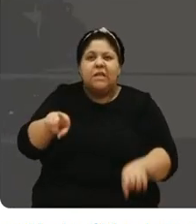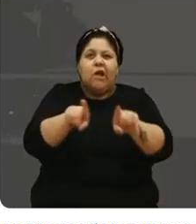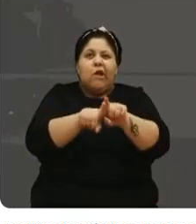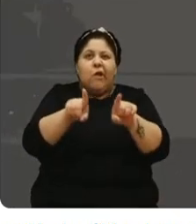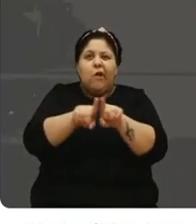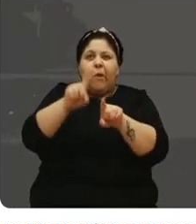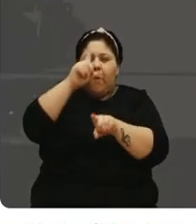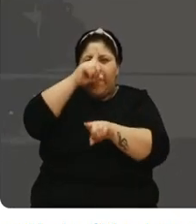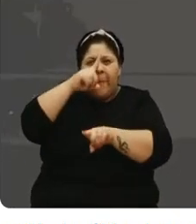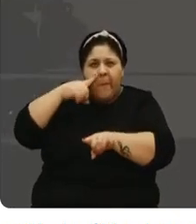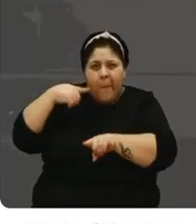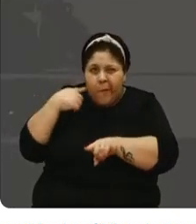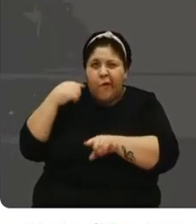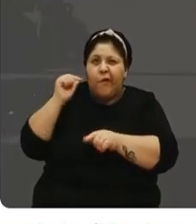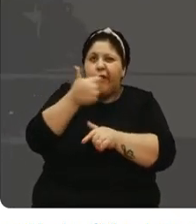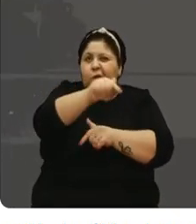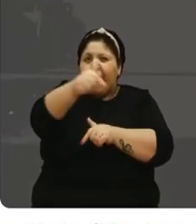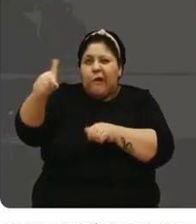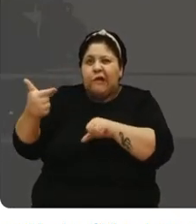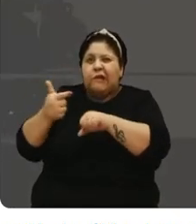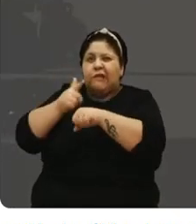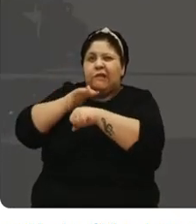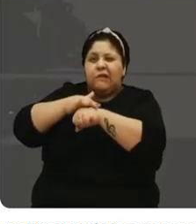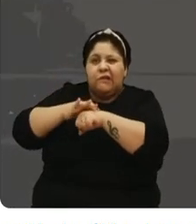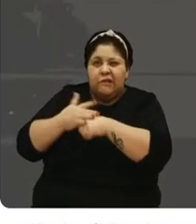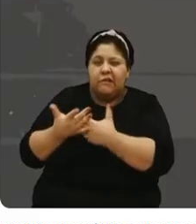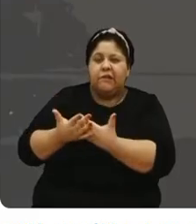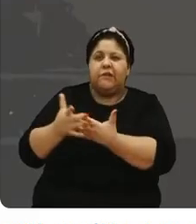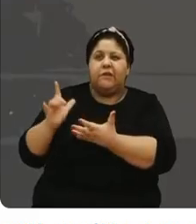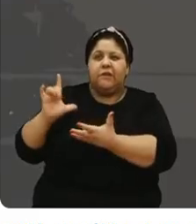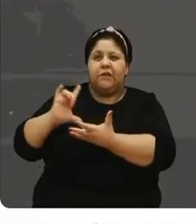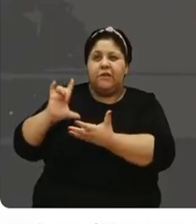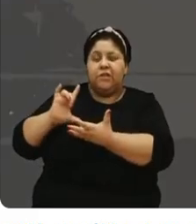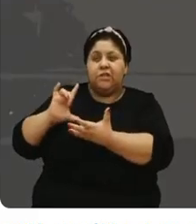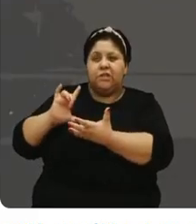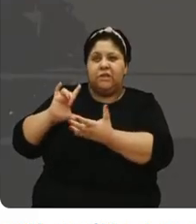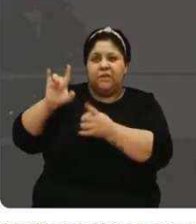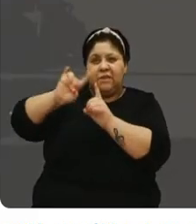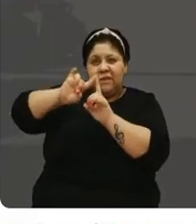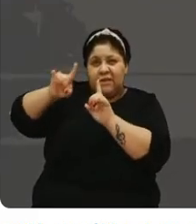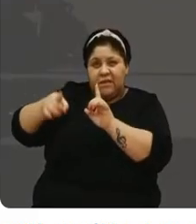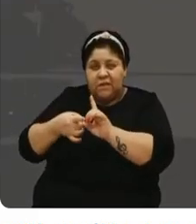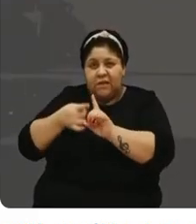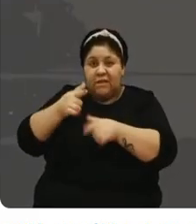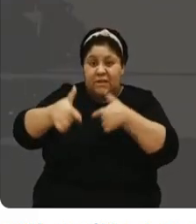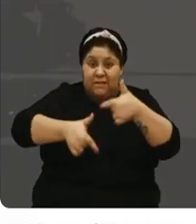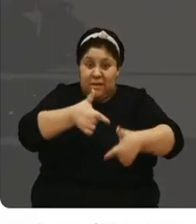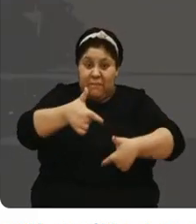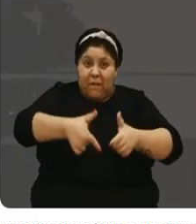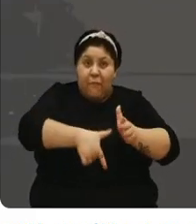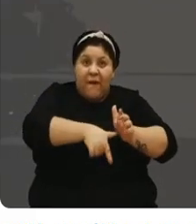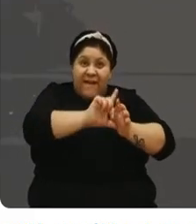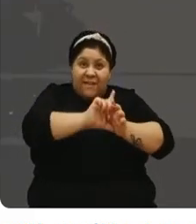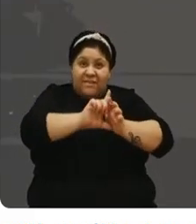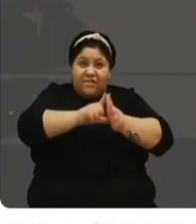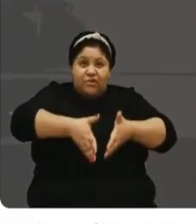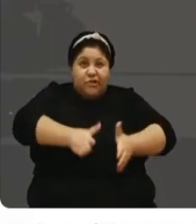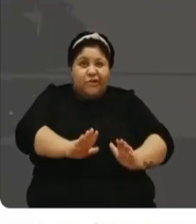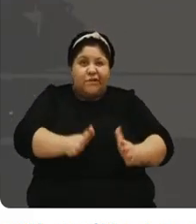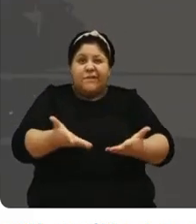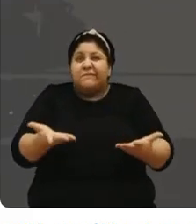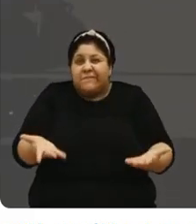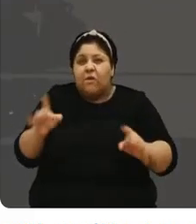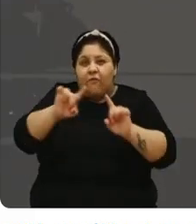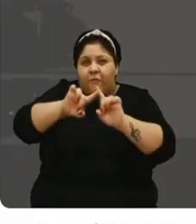teve pielonefrite, teve com 20 semanas de gestação, trabalho de parto prematuro. Então, assim,